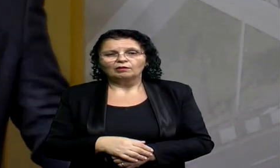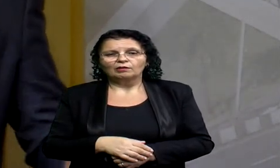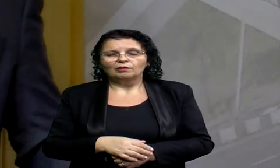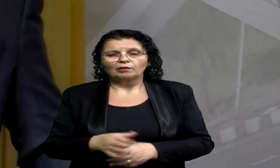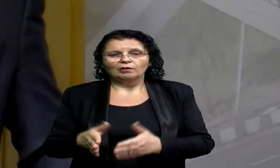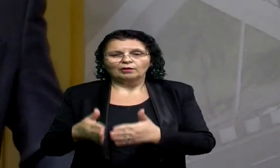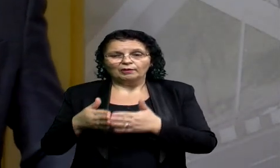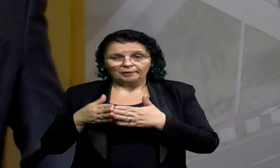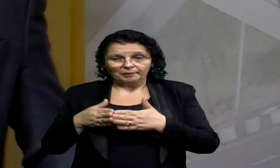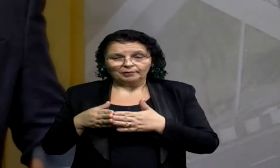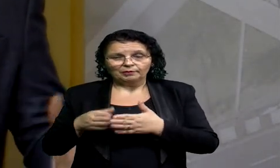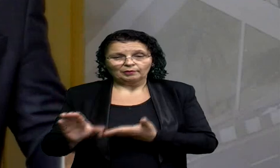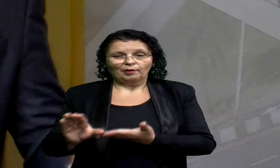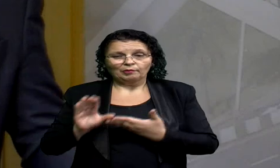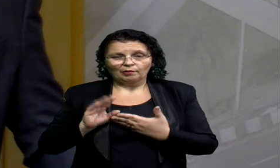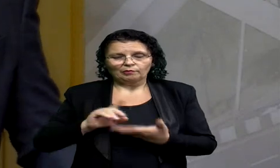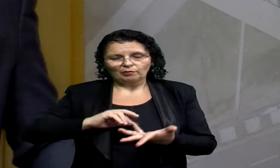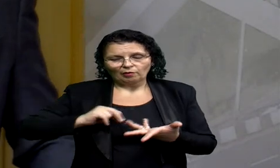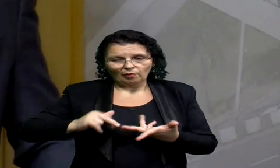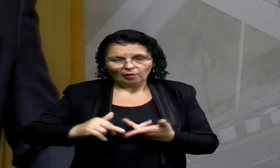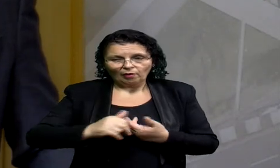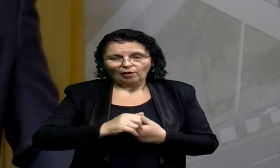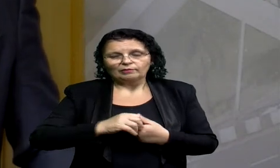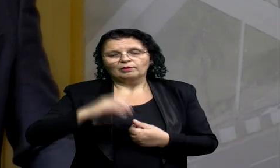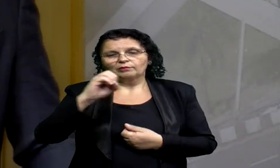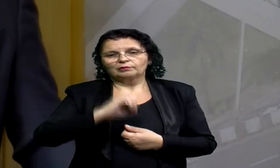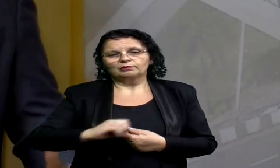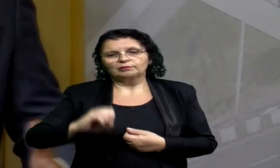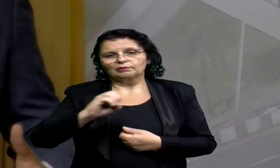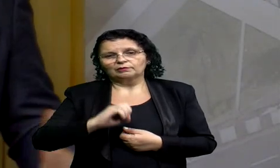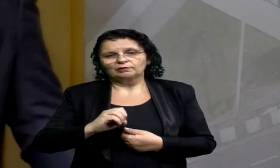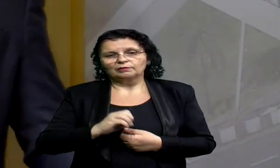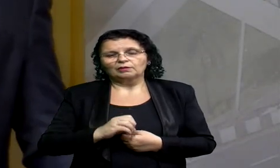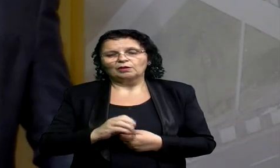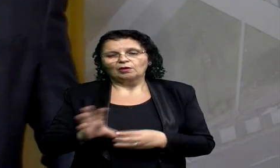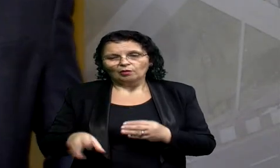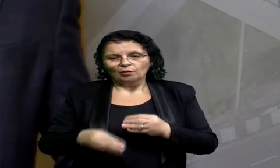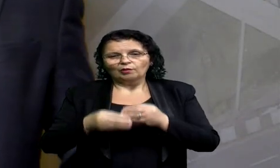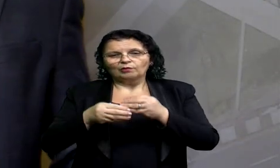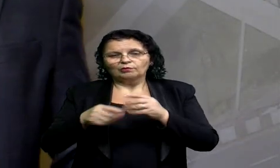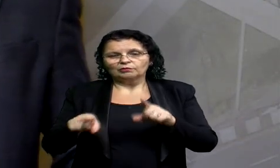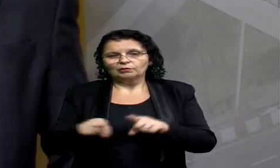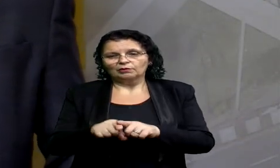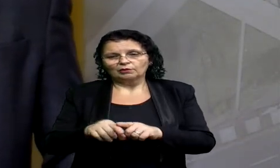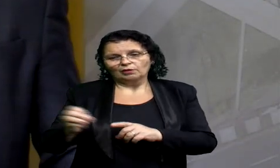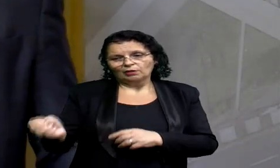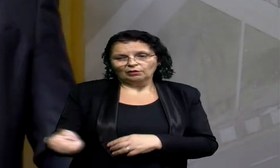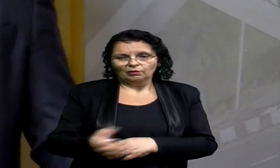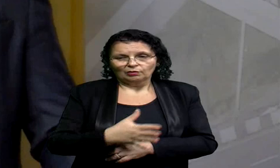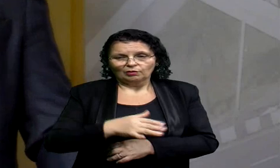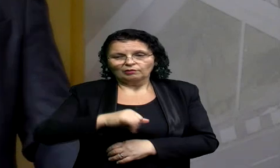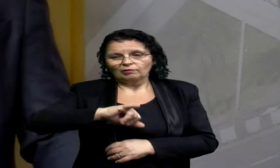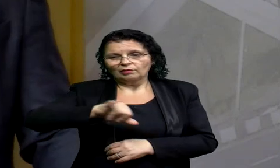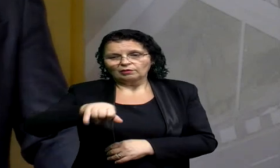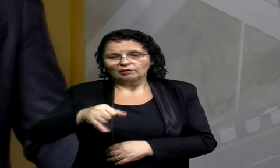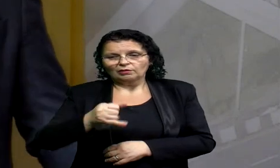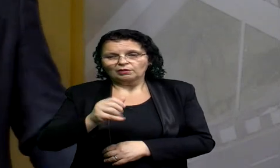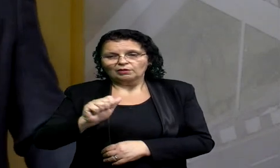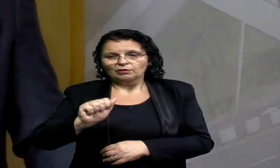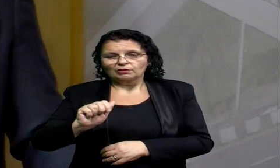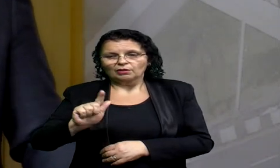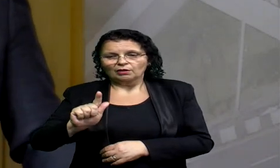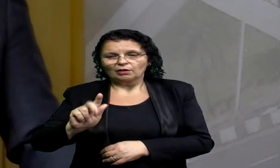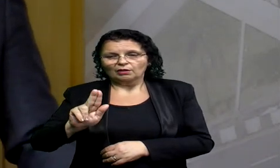um empréstimo que nós fizemos para várias obras na cidade de Osasco que foi incluído a nova Jaguaribe nessa questão a nova